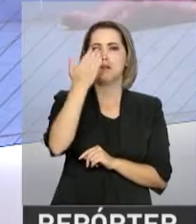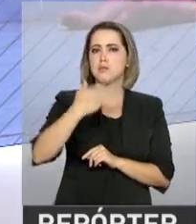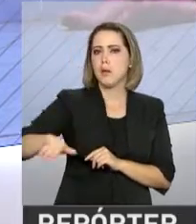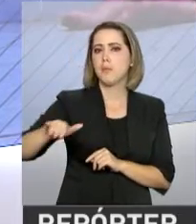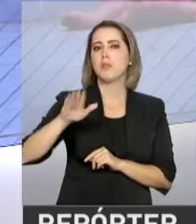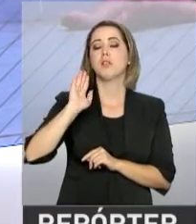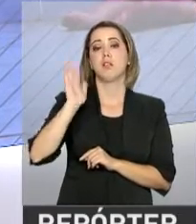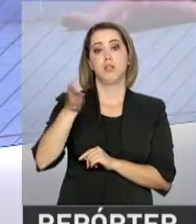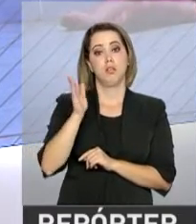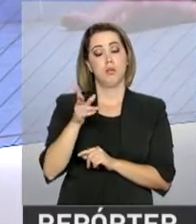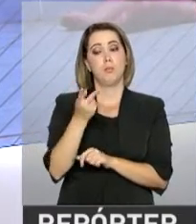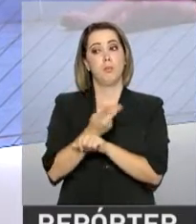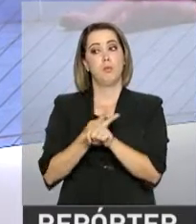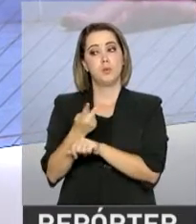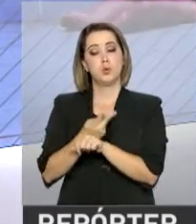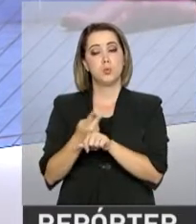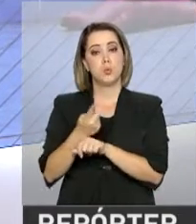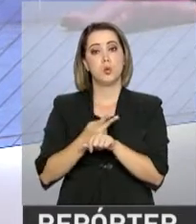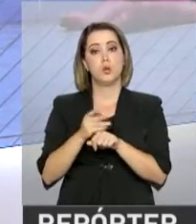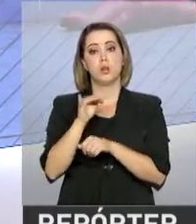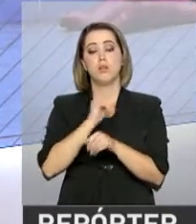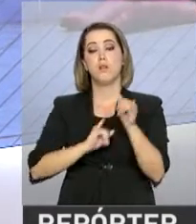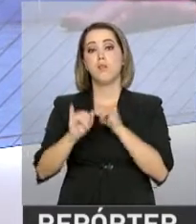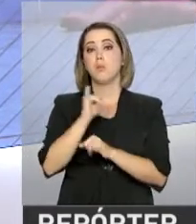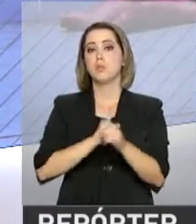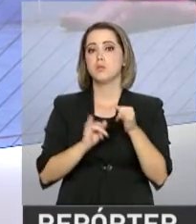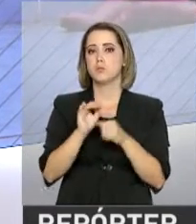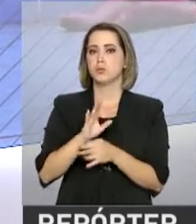53,69%, foram para a busca de informações. E